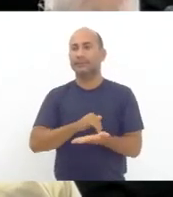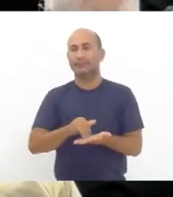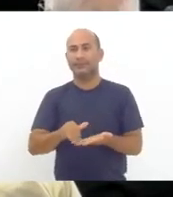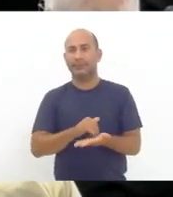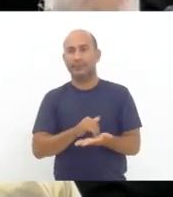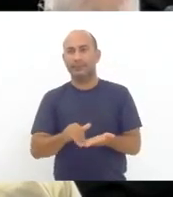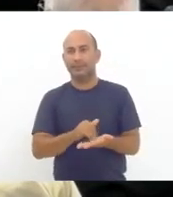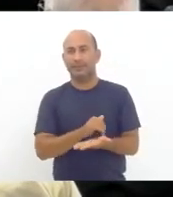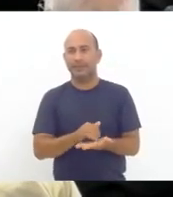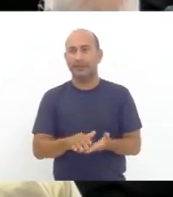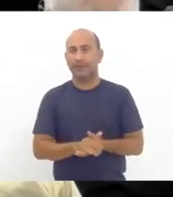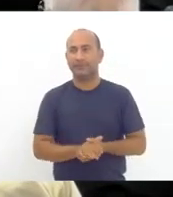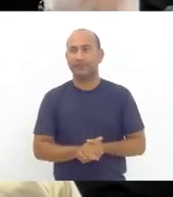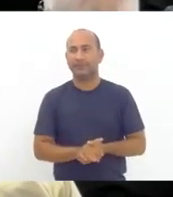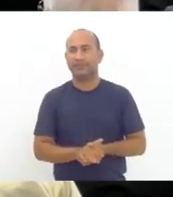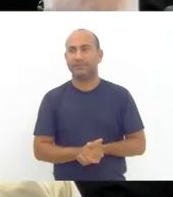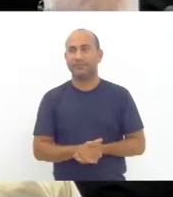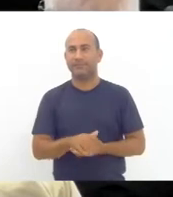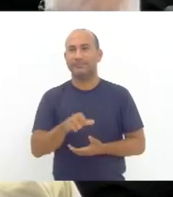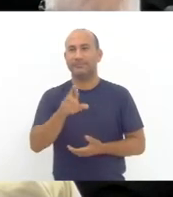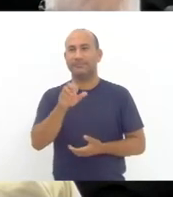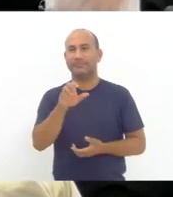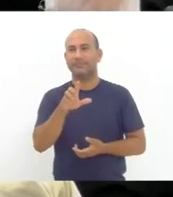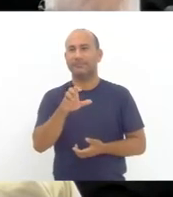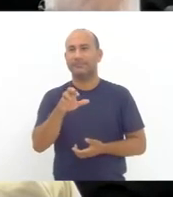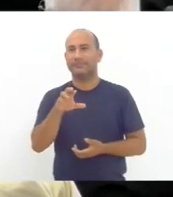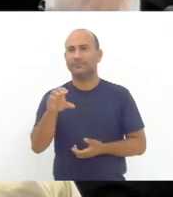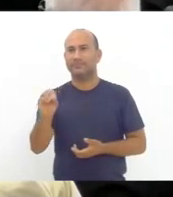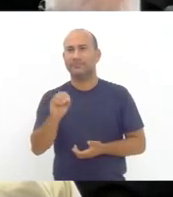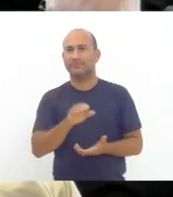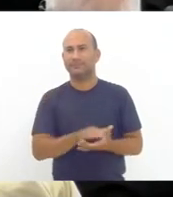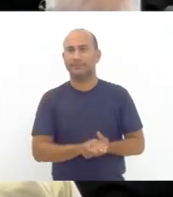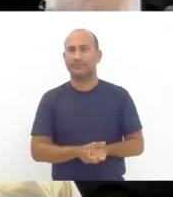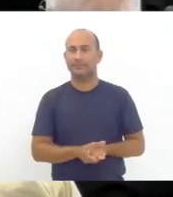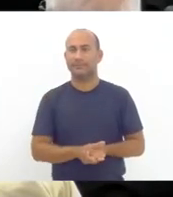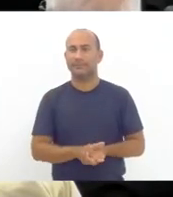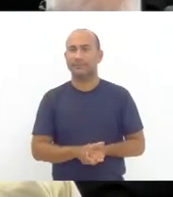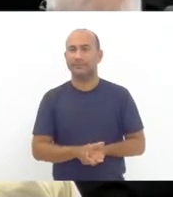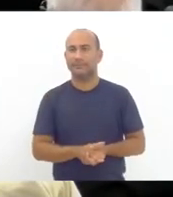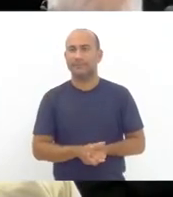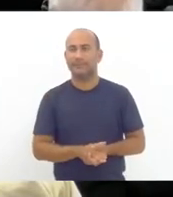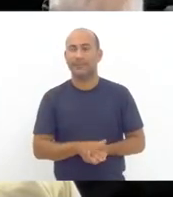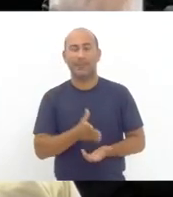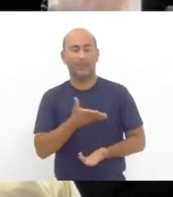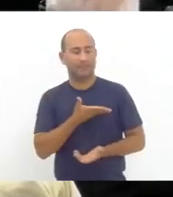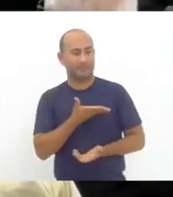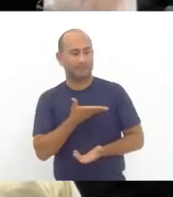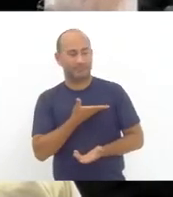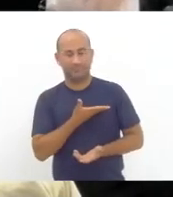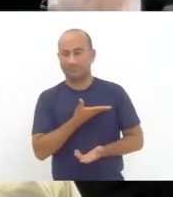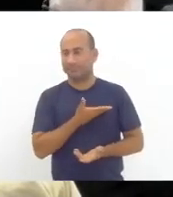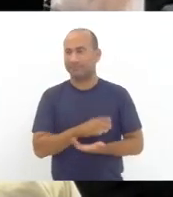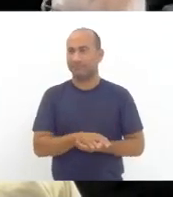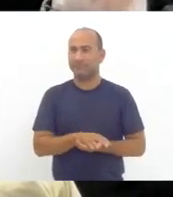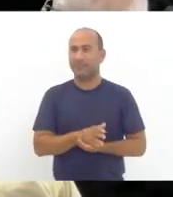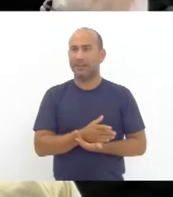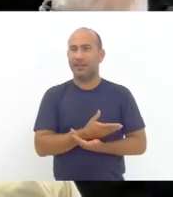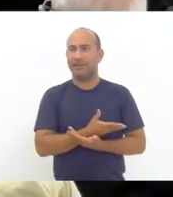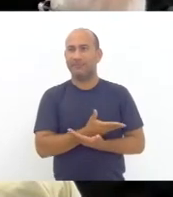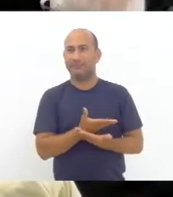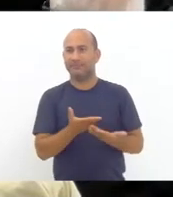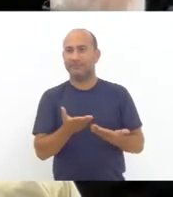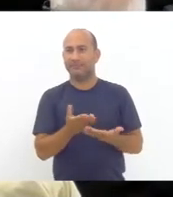Rodrigo Amorim Rogério enfim todos que Chico companheiros que conhecidos de longa data